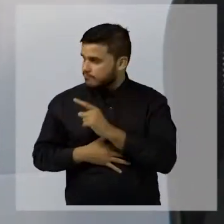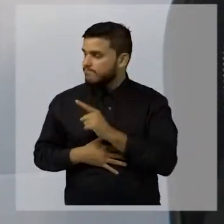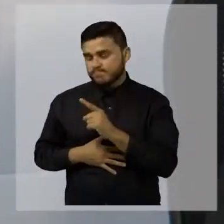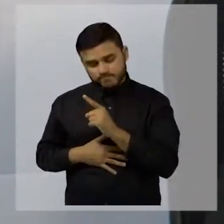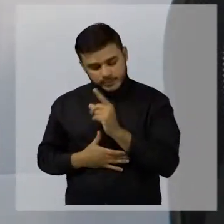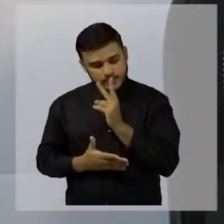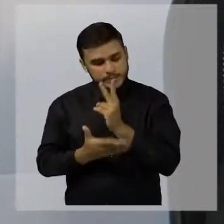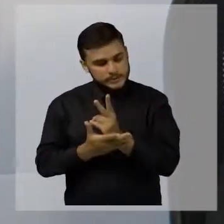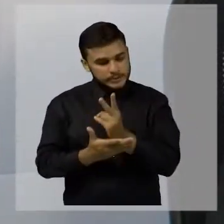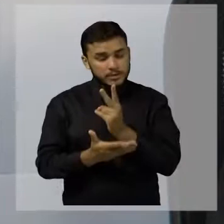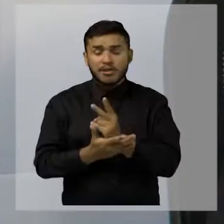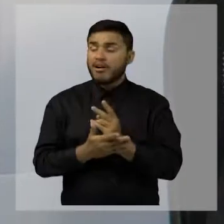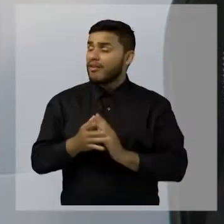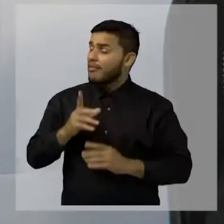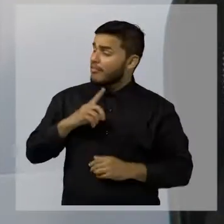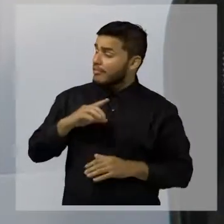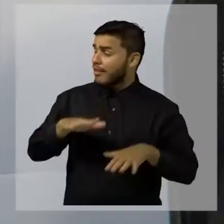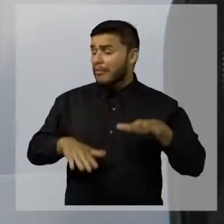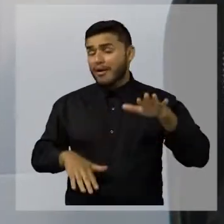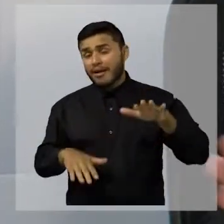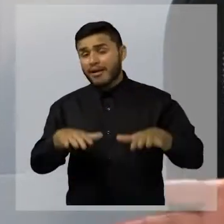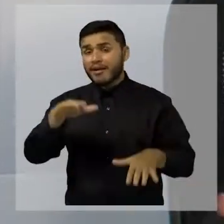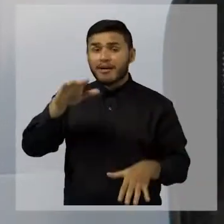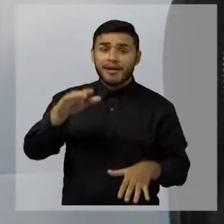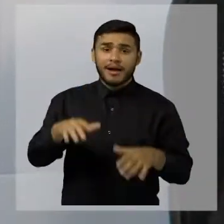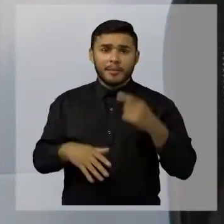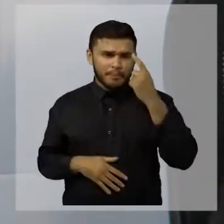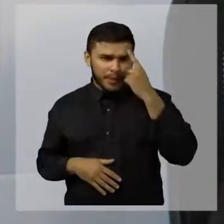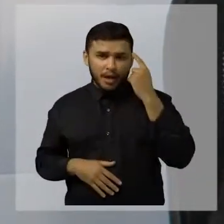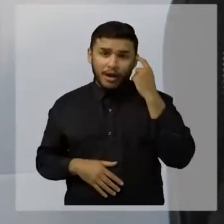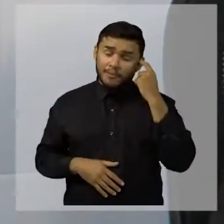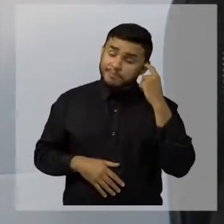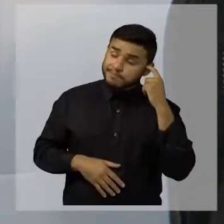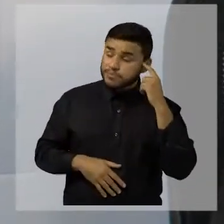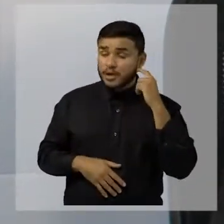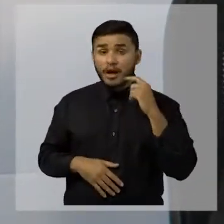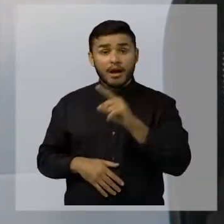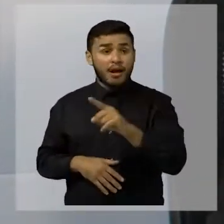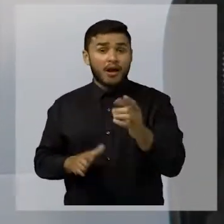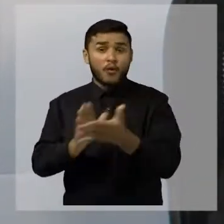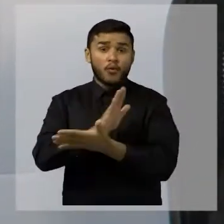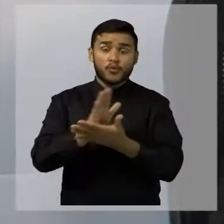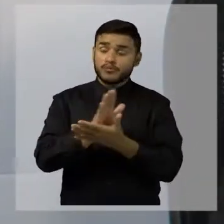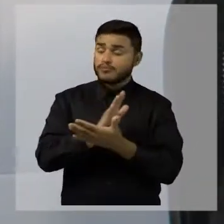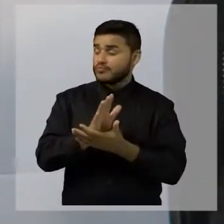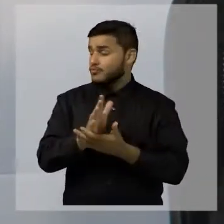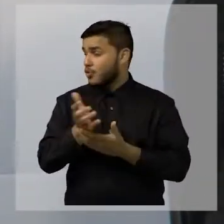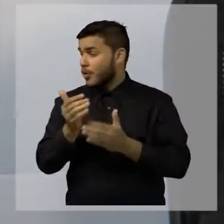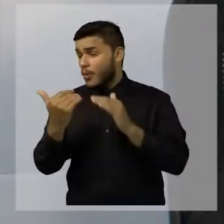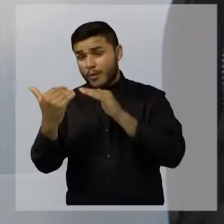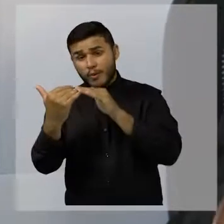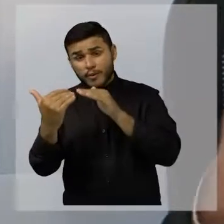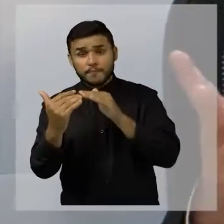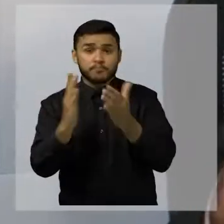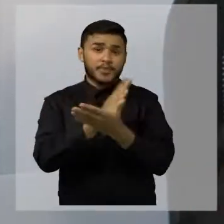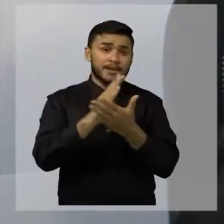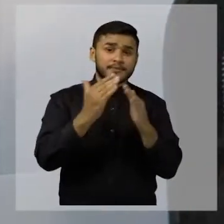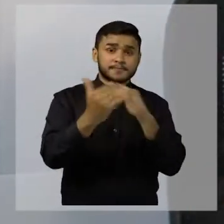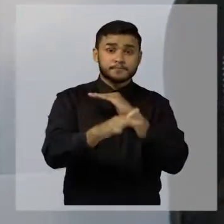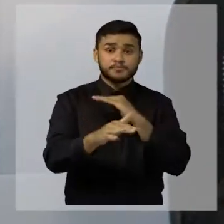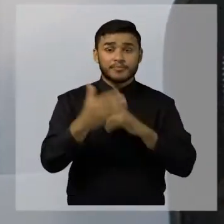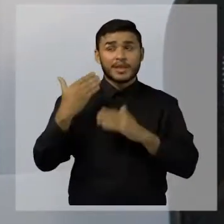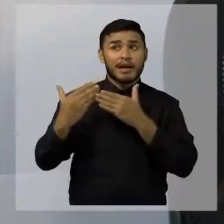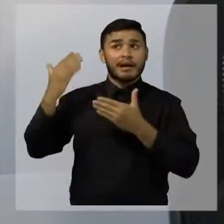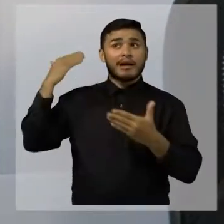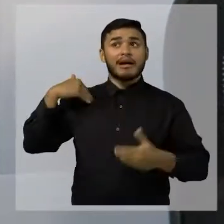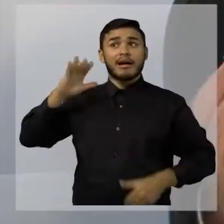alguma maneira, às vezes, de desencontro à plataforma liberal que foi feita na